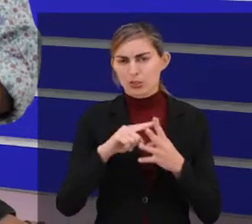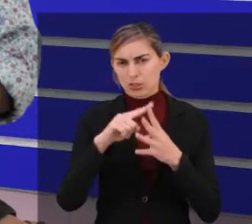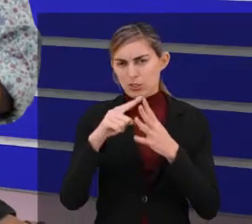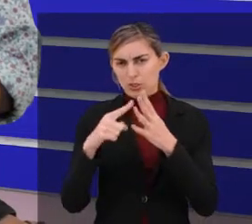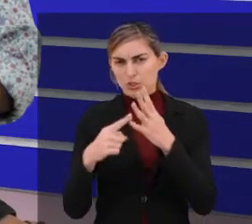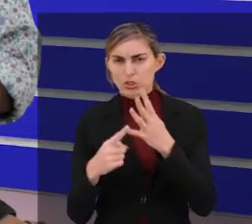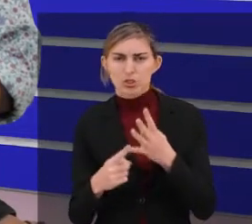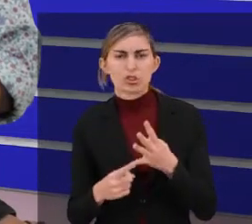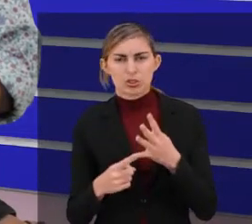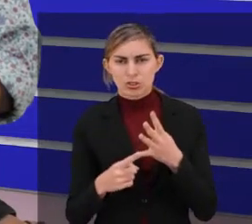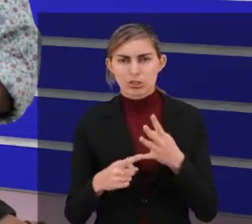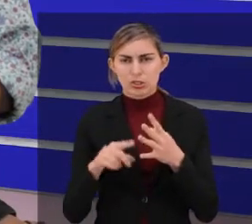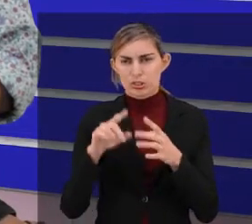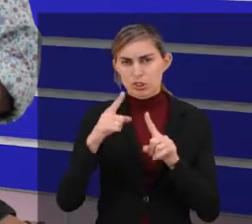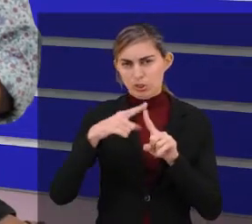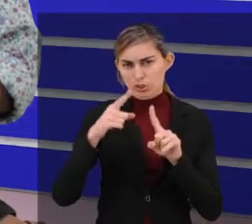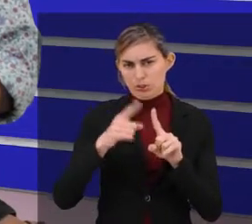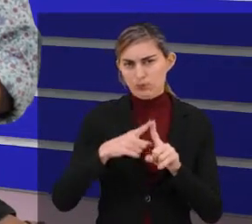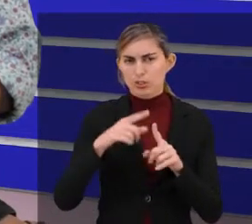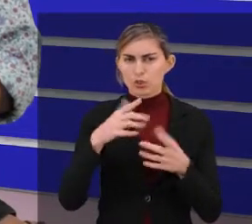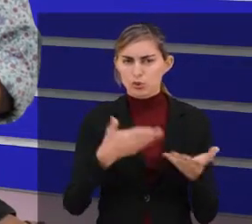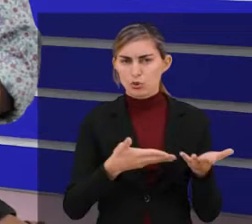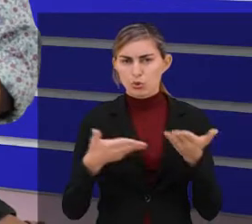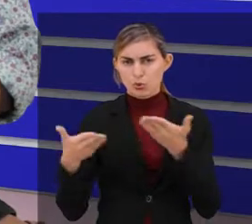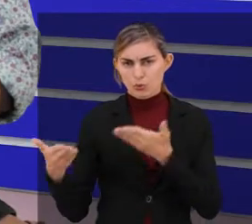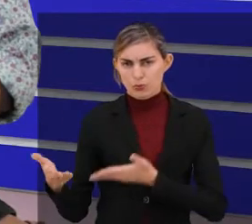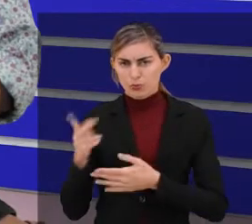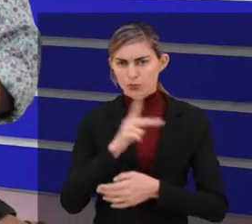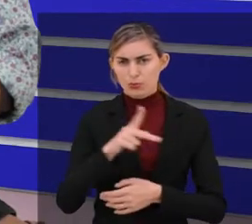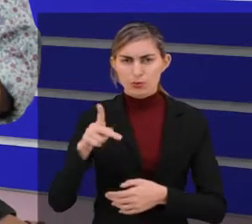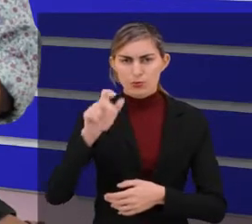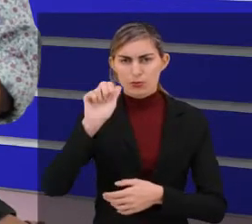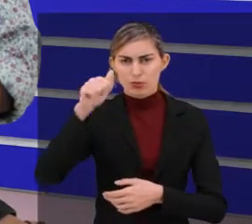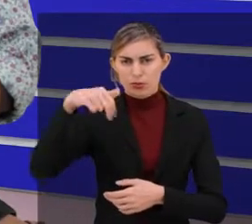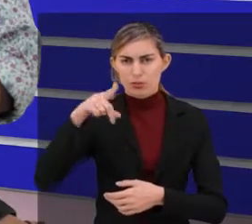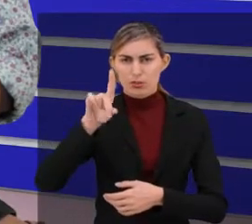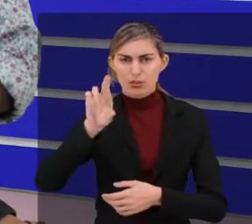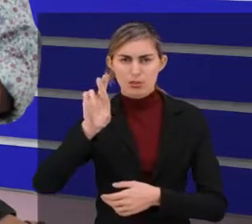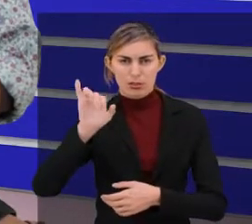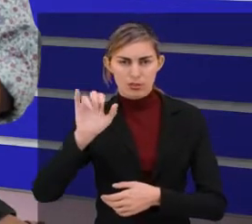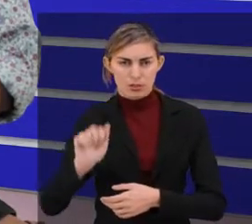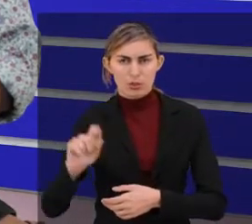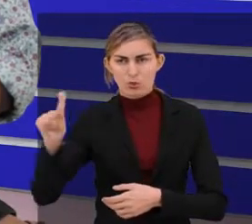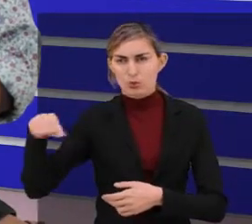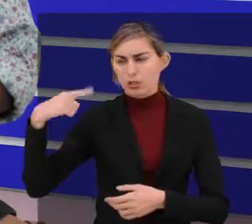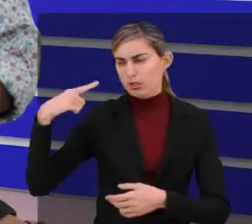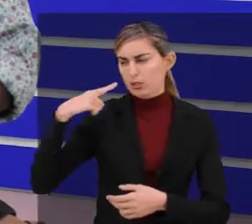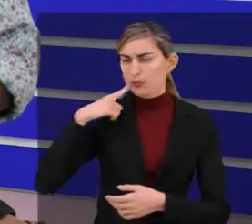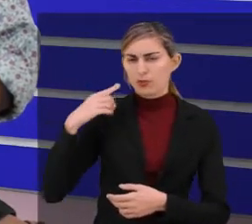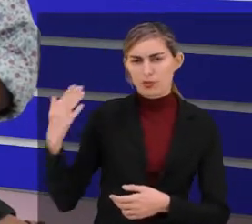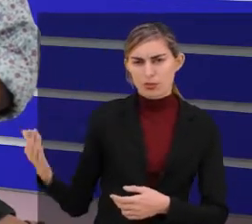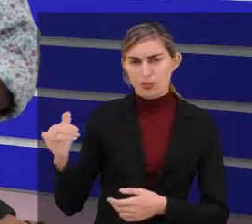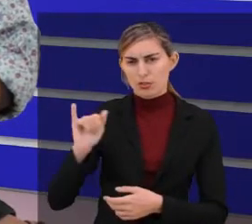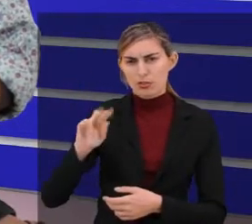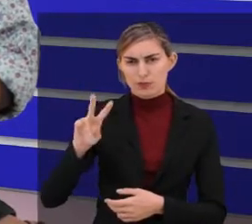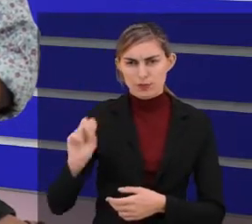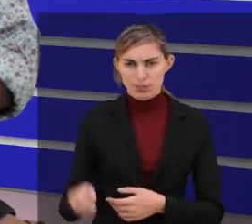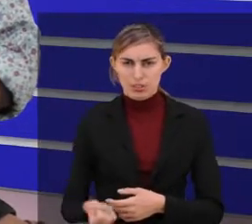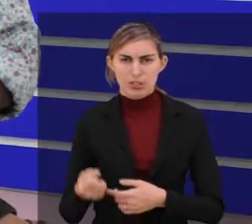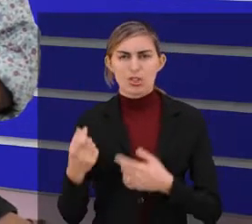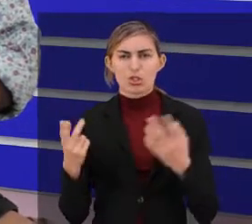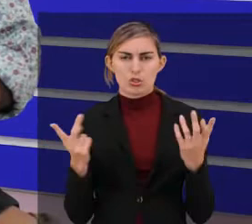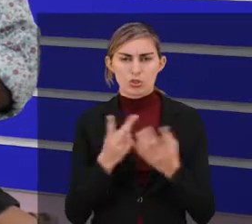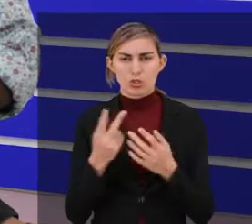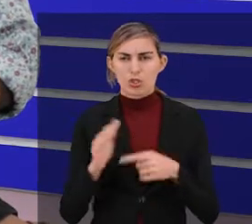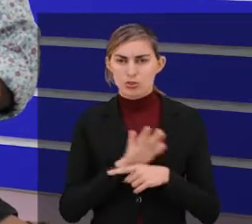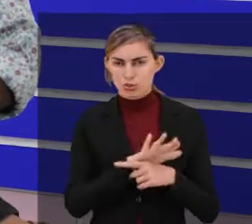esses estilos, nós convidamos aqui a professora Andréa Pedrosa e o advogado Ives Simplício,